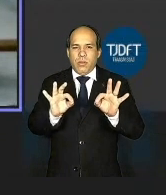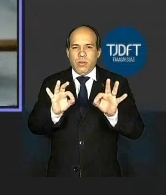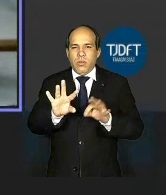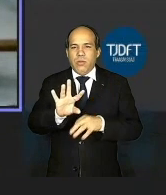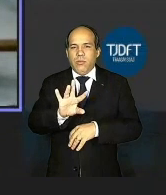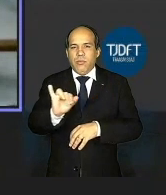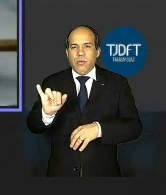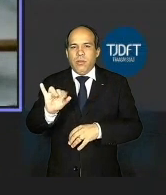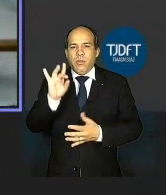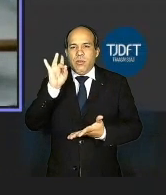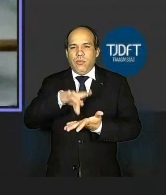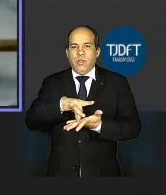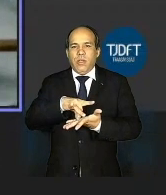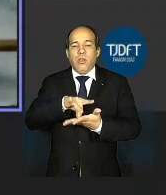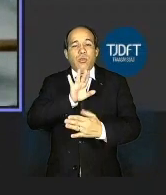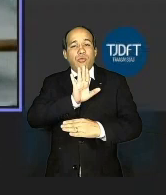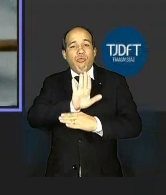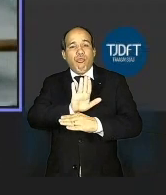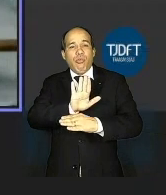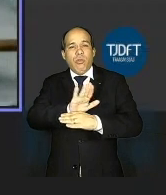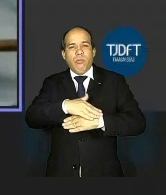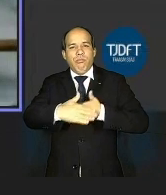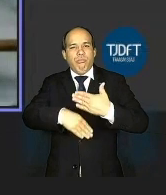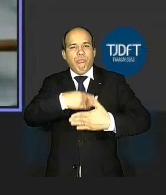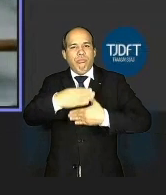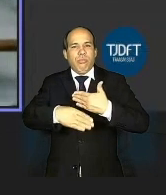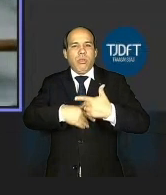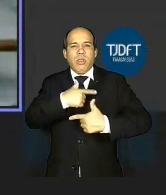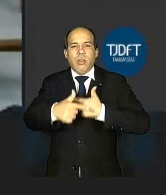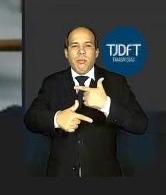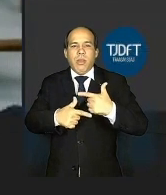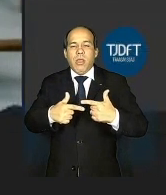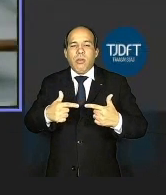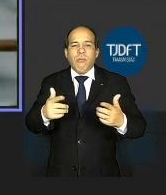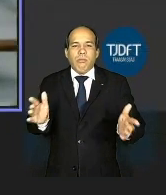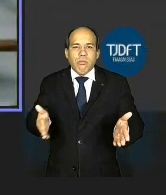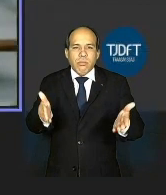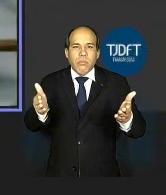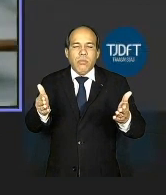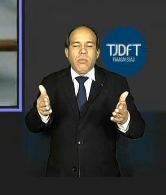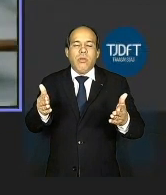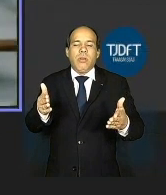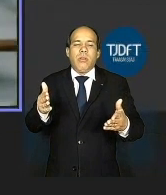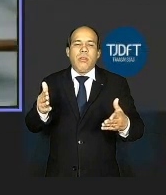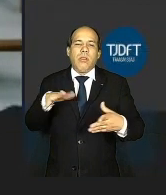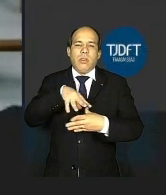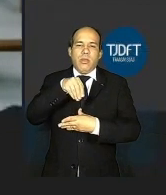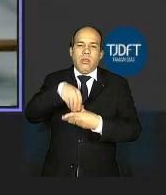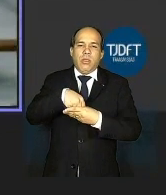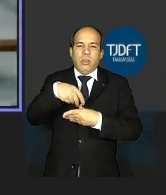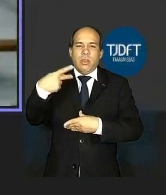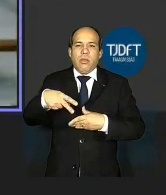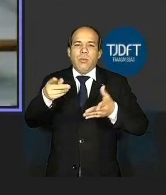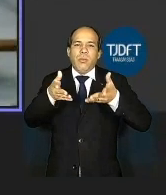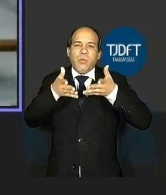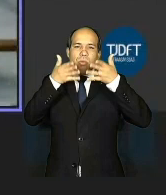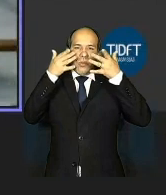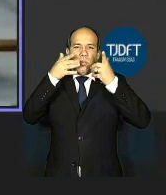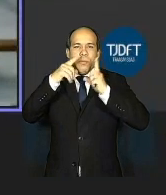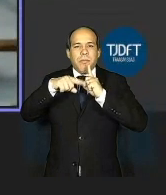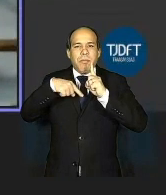que tenho certeza que vai realmente muito contribuir para a prestação jurisdicional, tanto